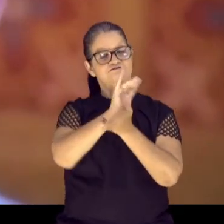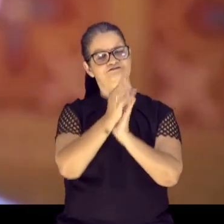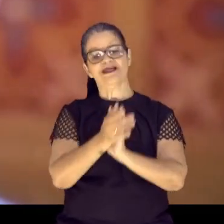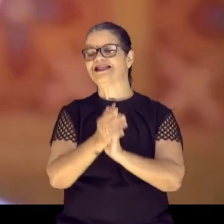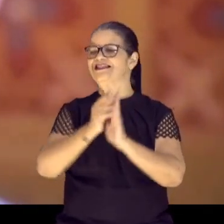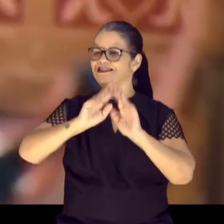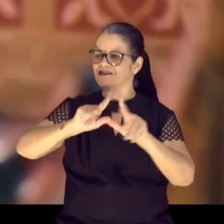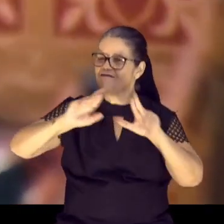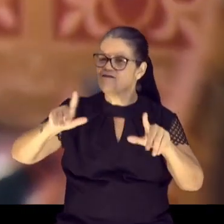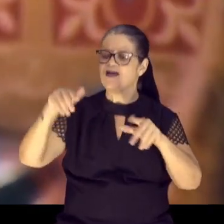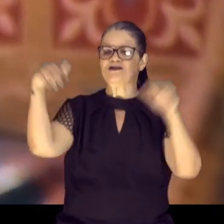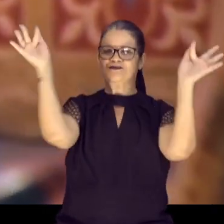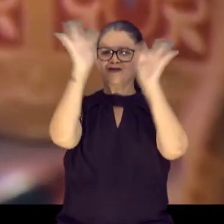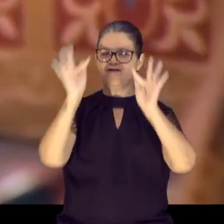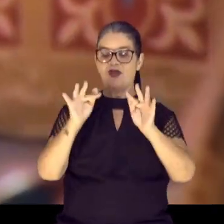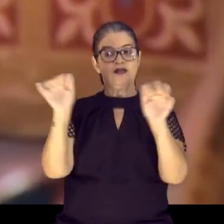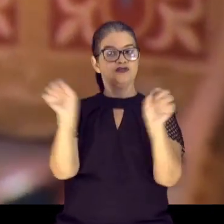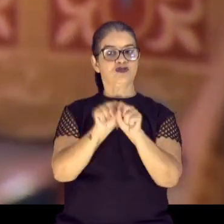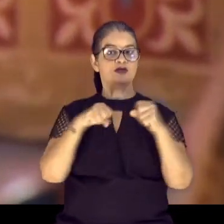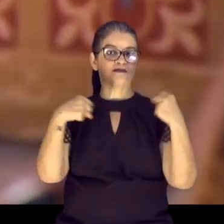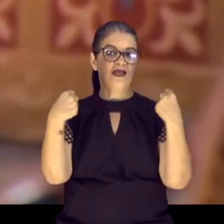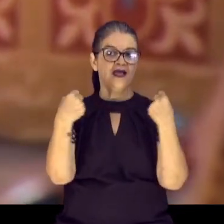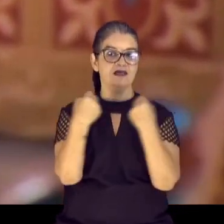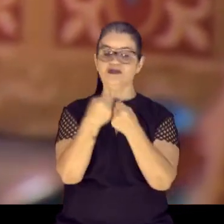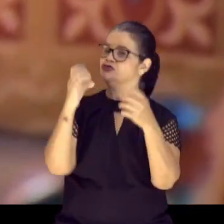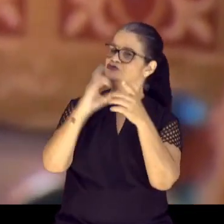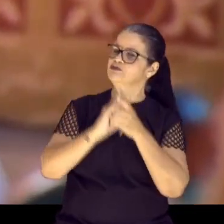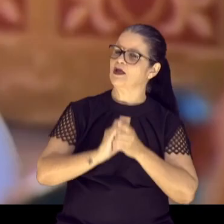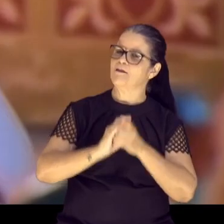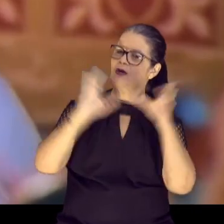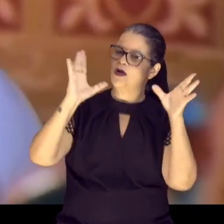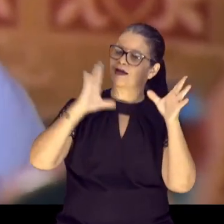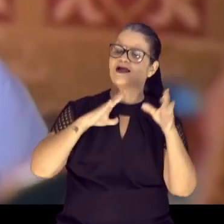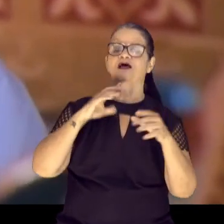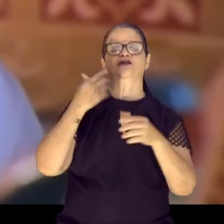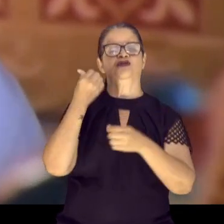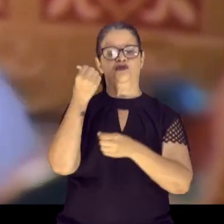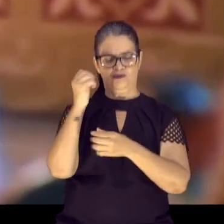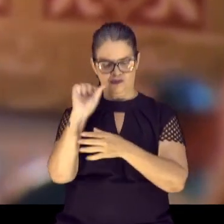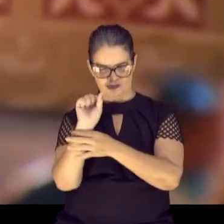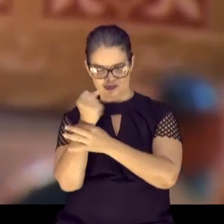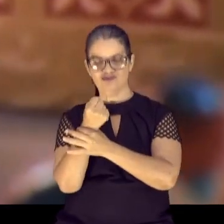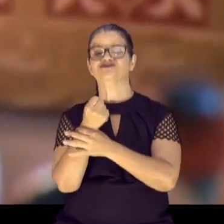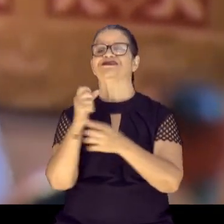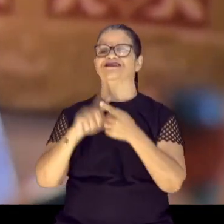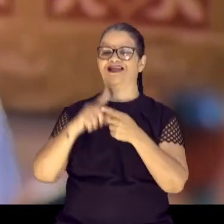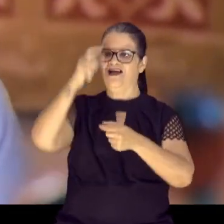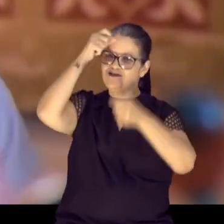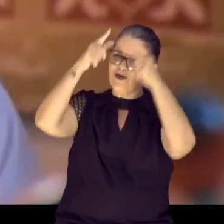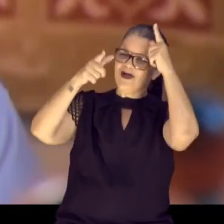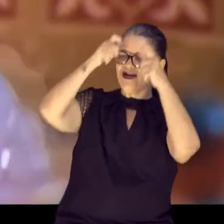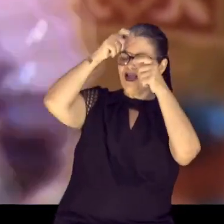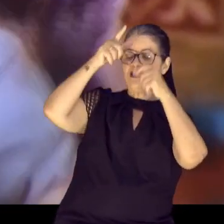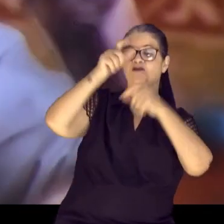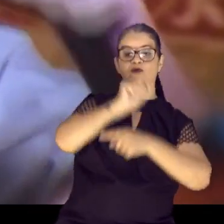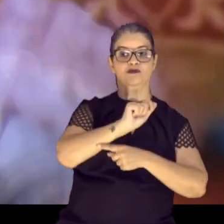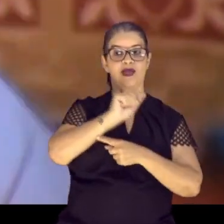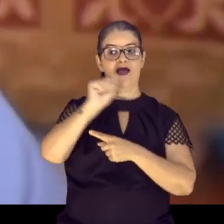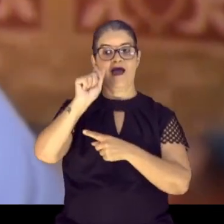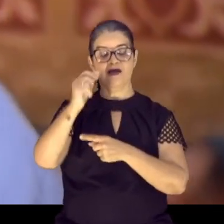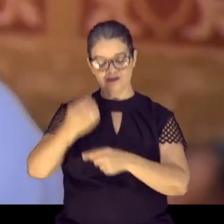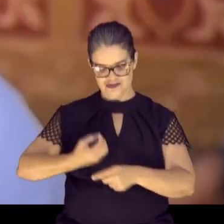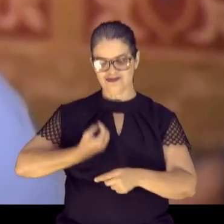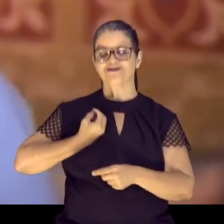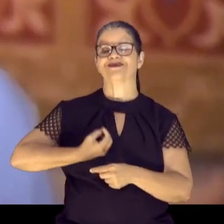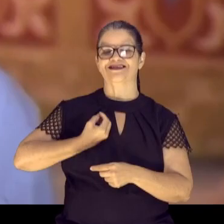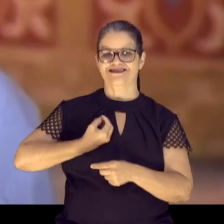feliz. Socialismo democrático, sustentável e criativo, onde a raiz está